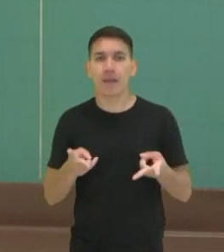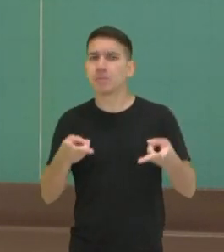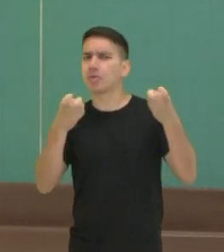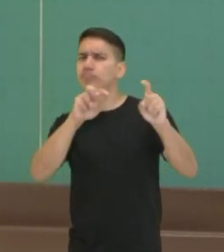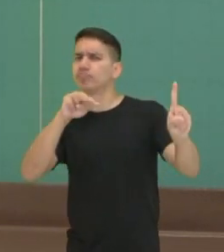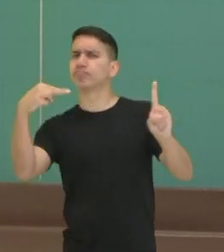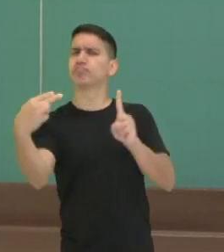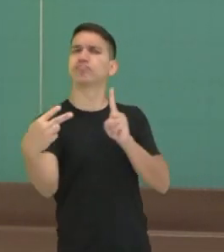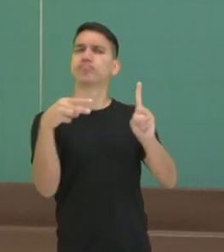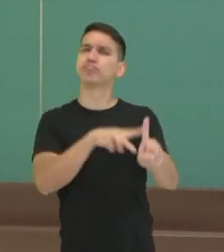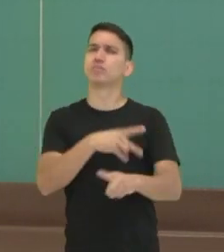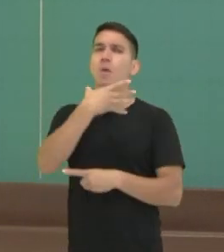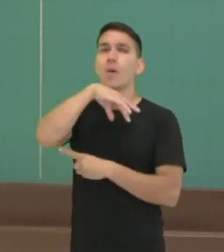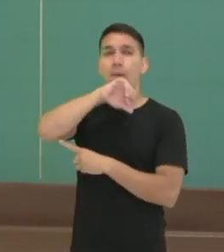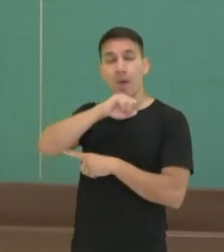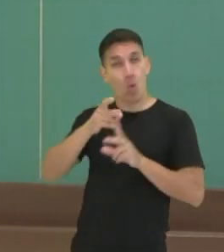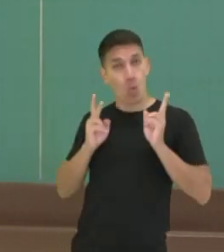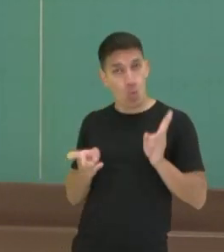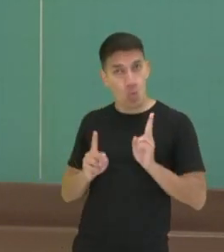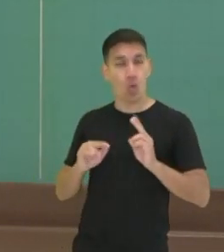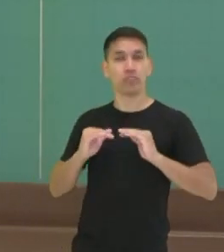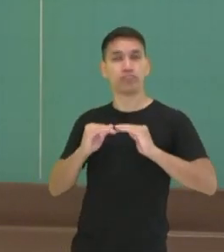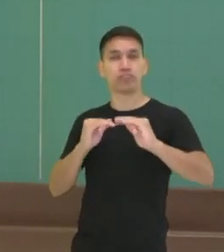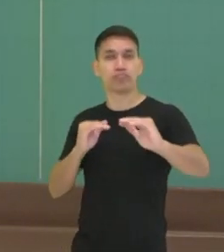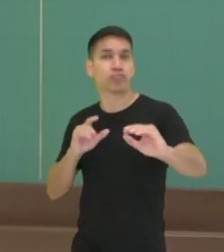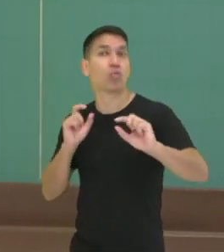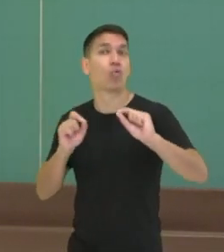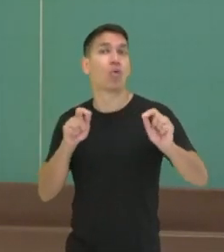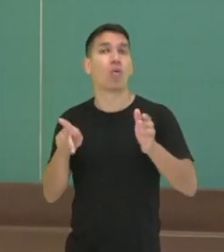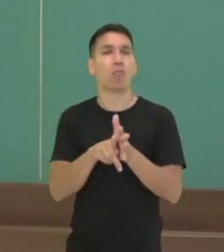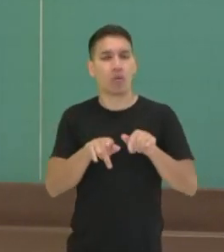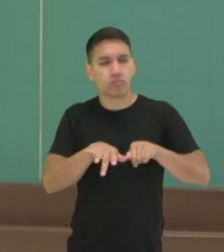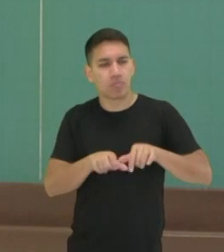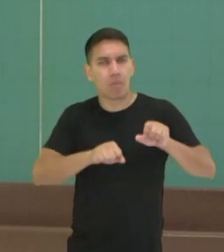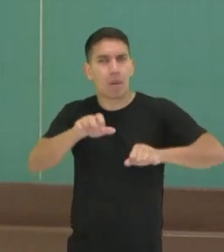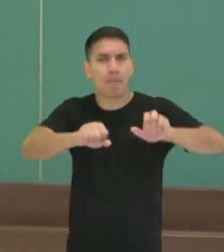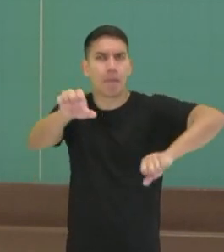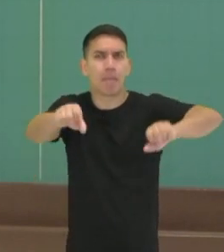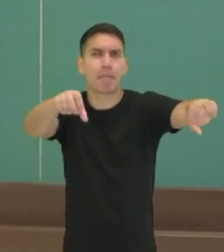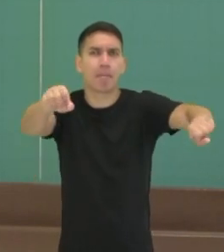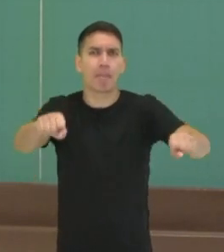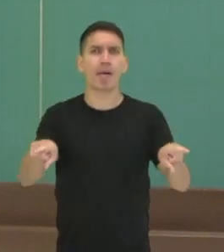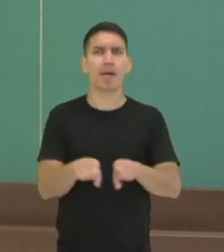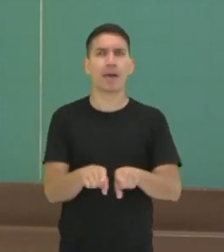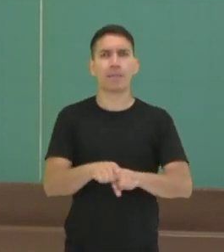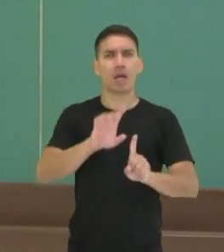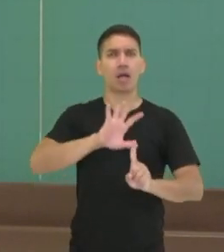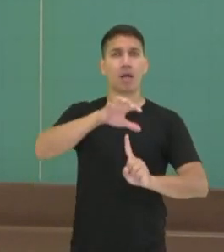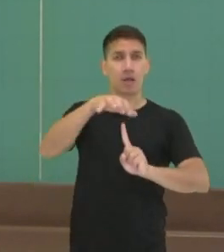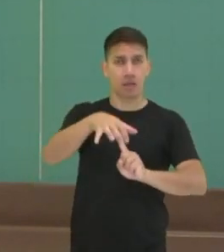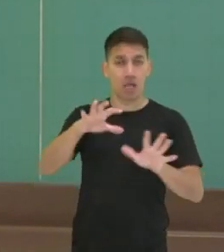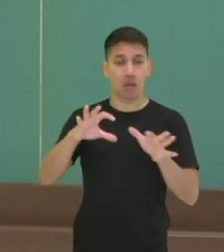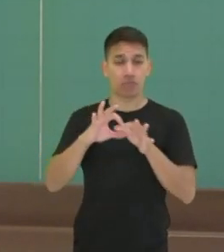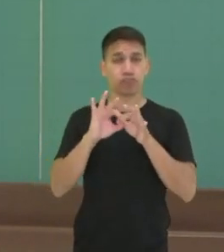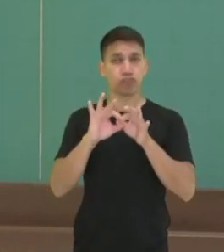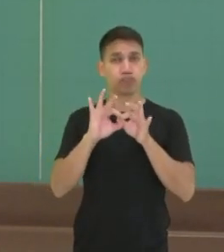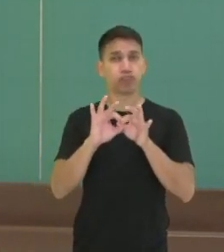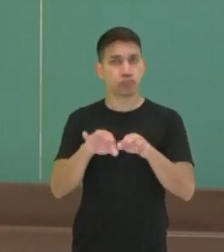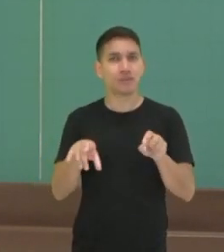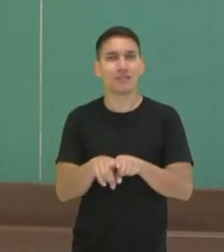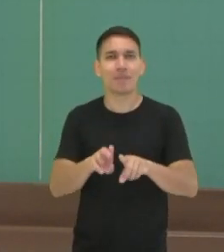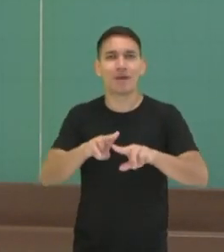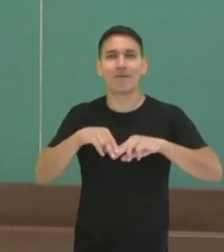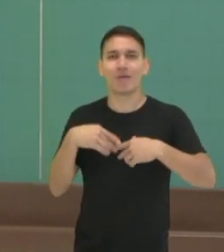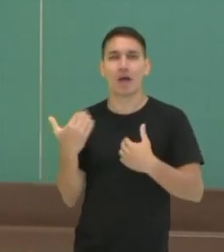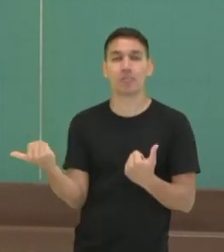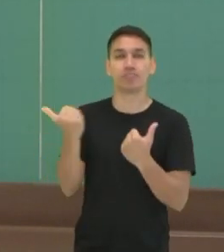visão que ele também mantém essa mesma visão. Essa coisa de ser expansionista, de manter um reino totalmente unido e colocava a religião